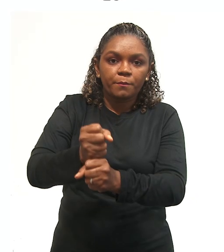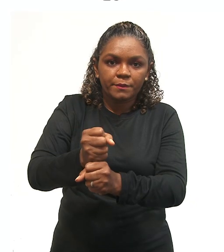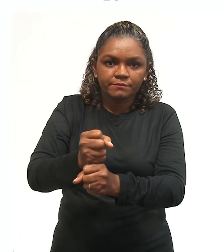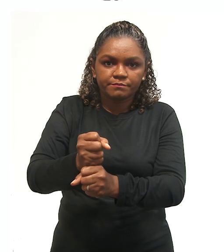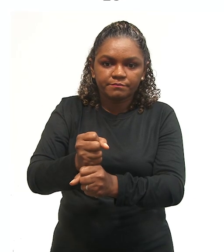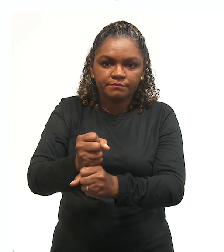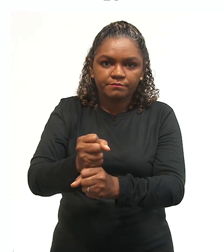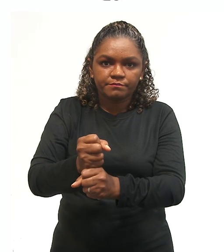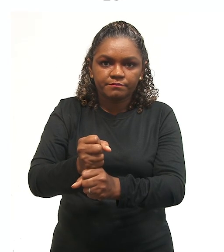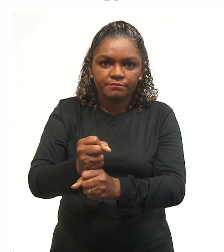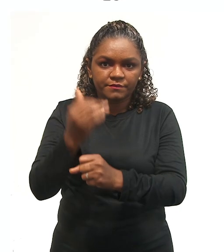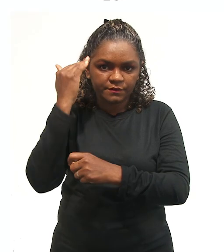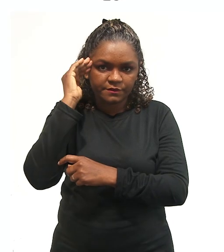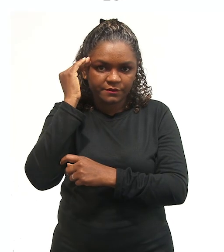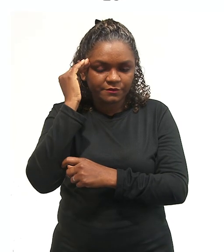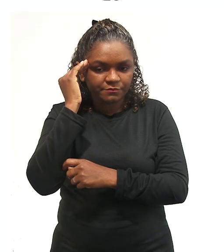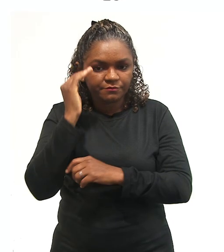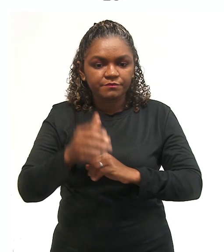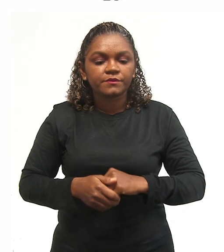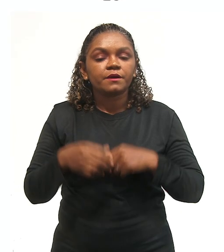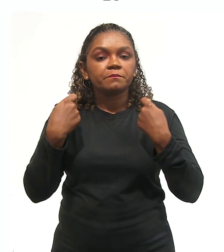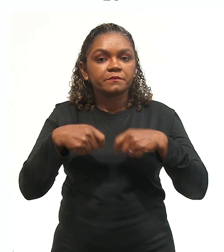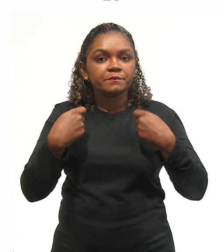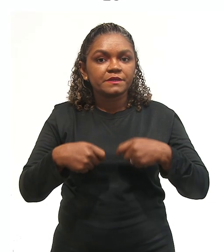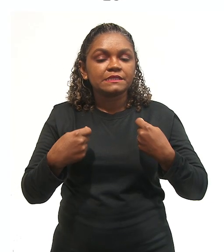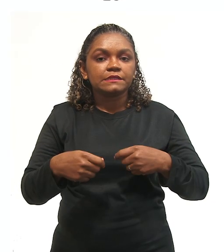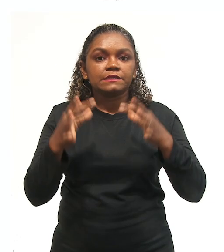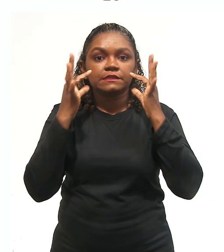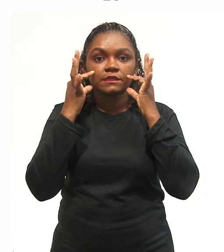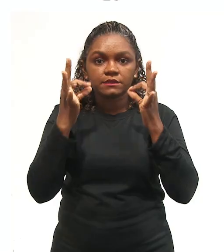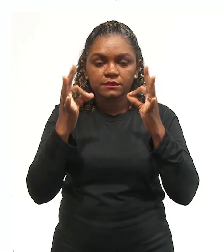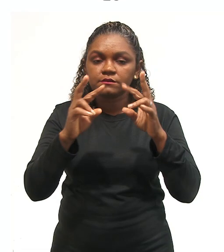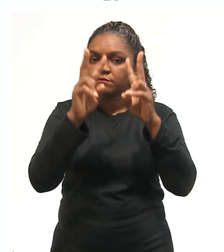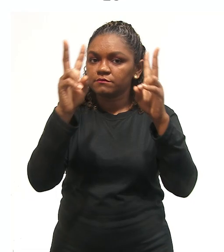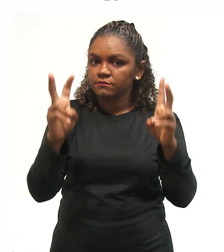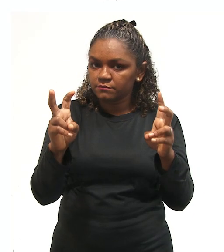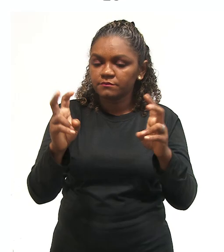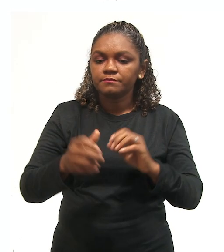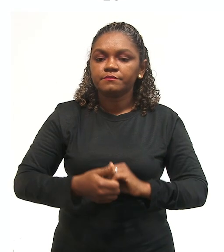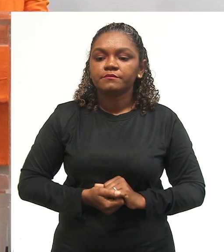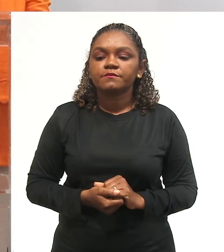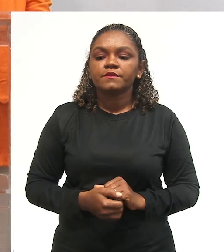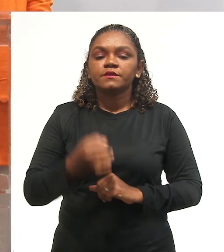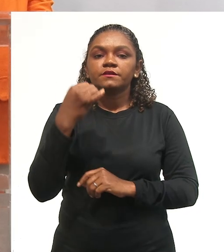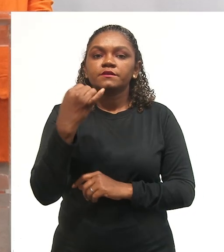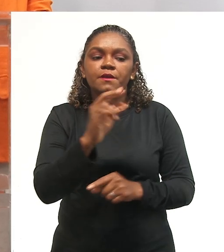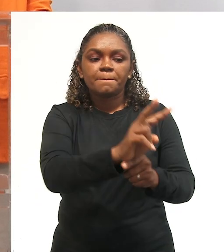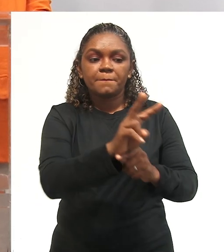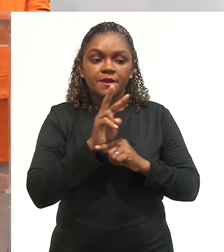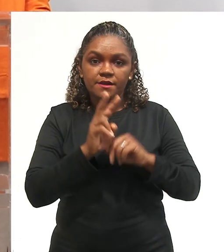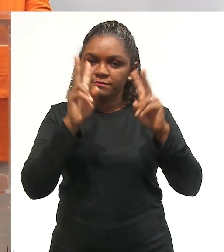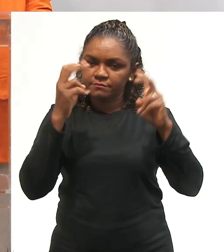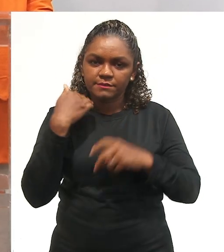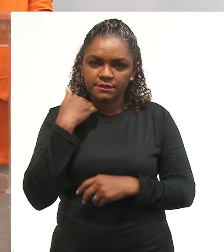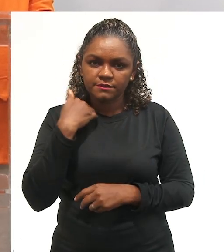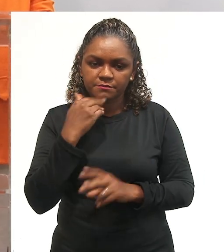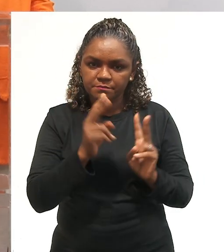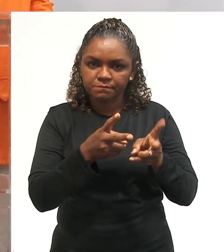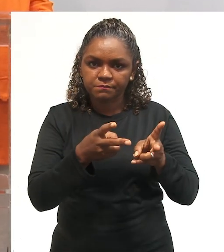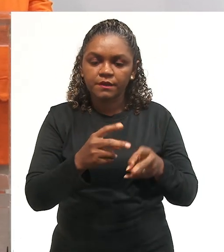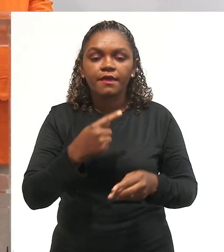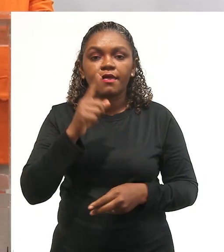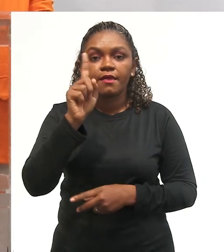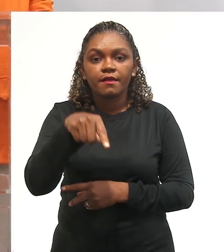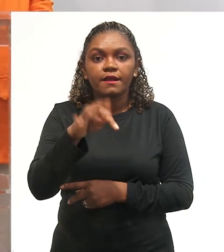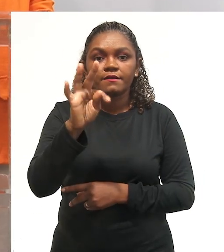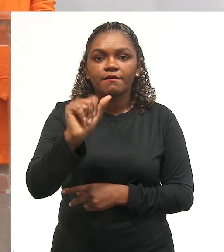da taxa efetiva. Então, nós temos que ficar muito atento quando a gente fala de empréstimos bancários